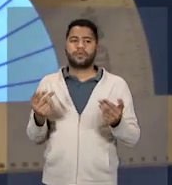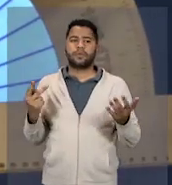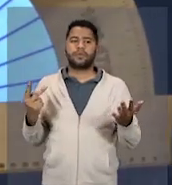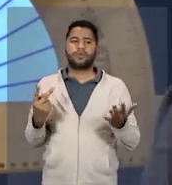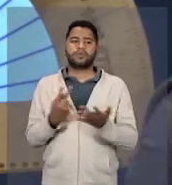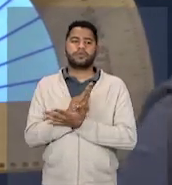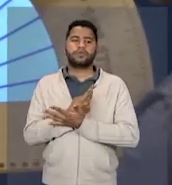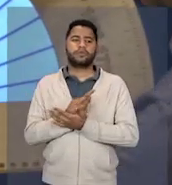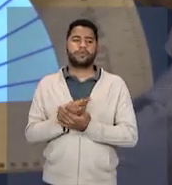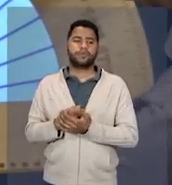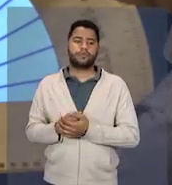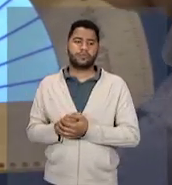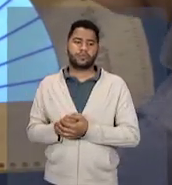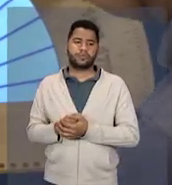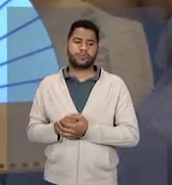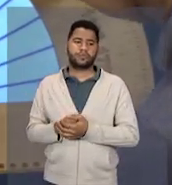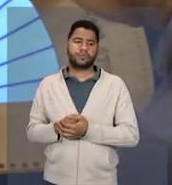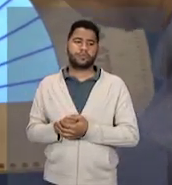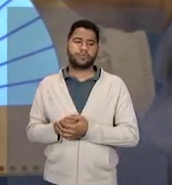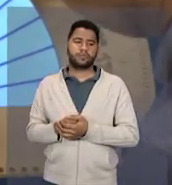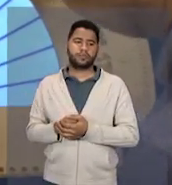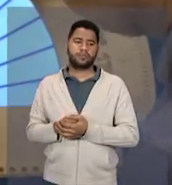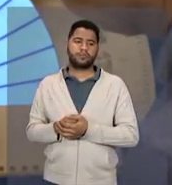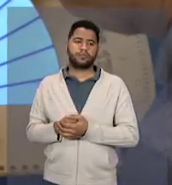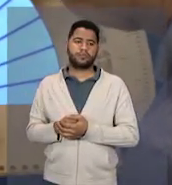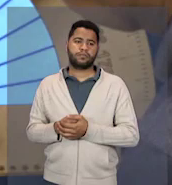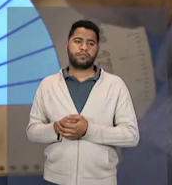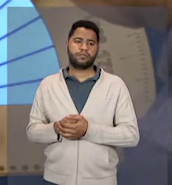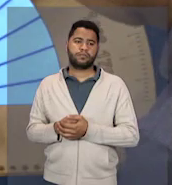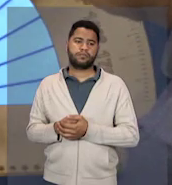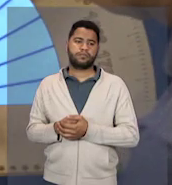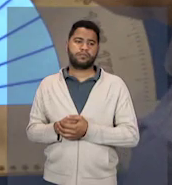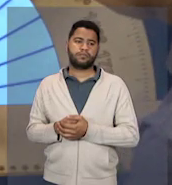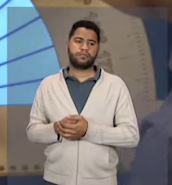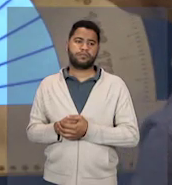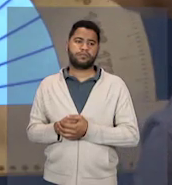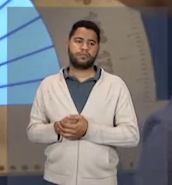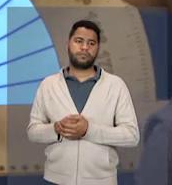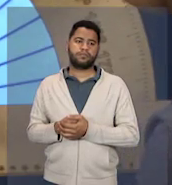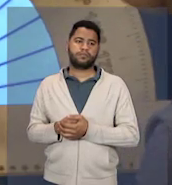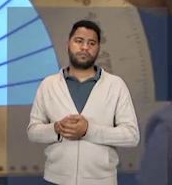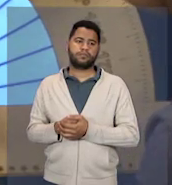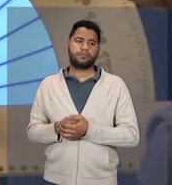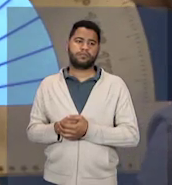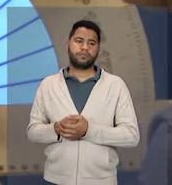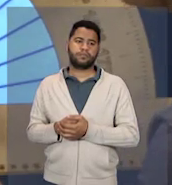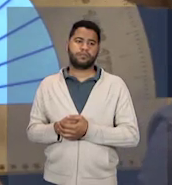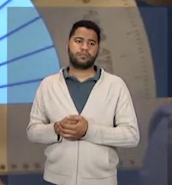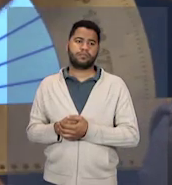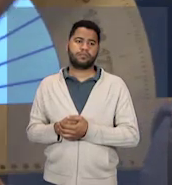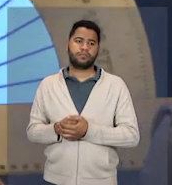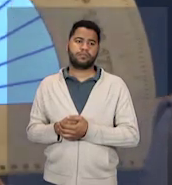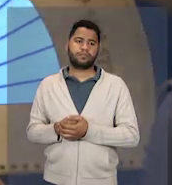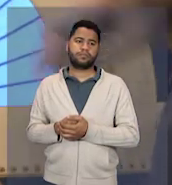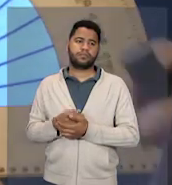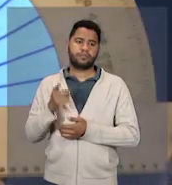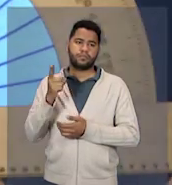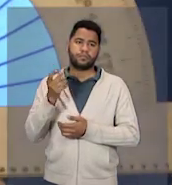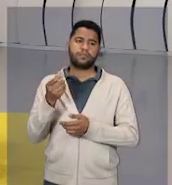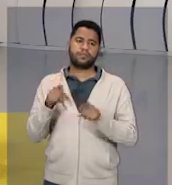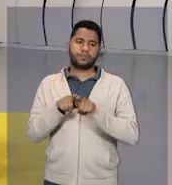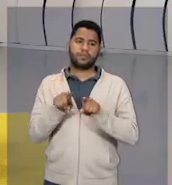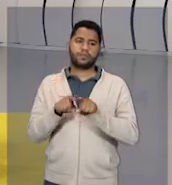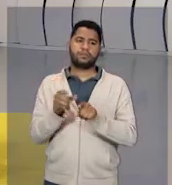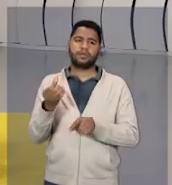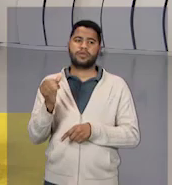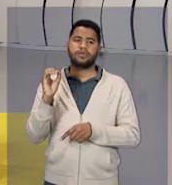se eu colocar o pequenininho. Vou tentar colocar o pequenininho aqui no mesmo lugar, para você ver que está apontando lá, ó, exatamente nos 60 graus.